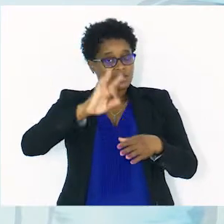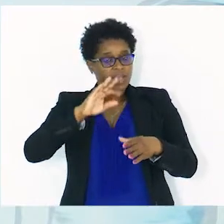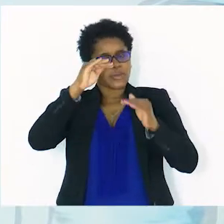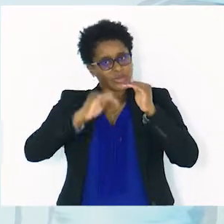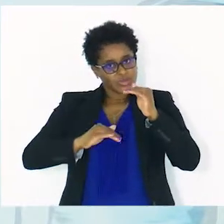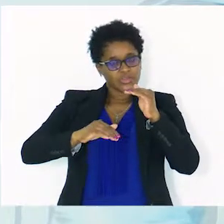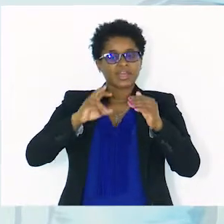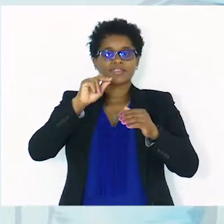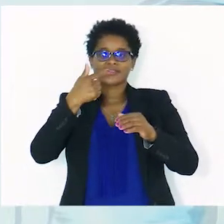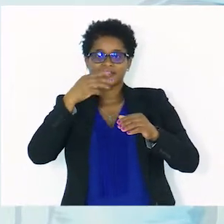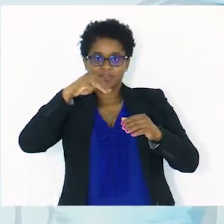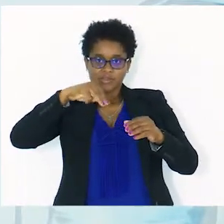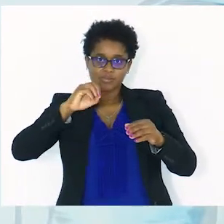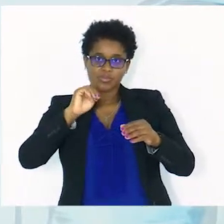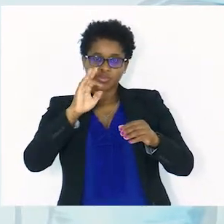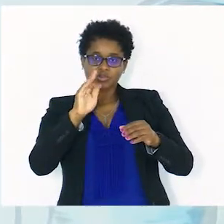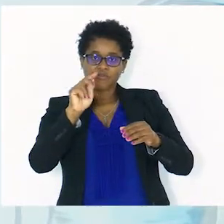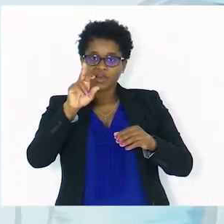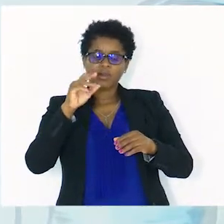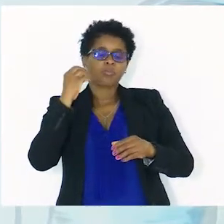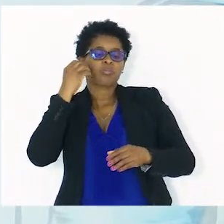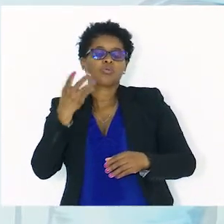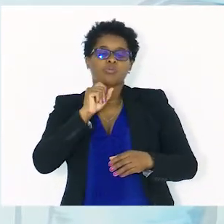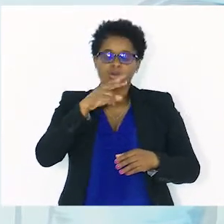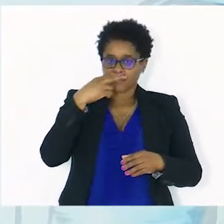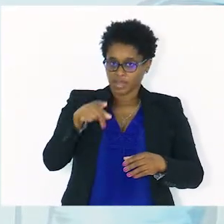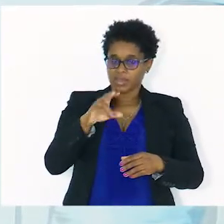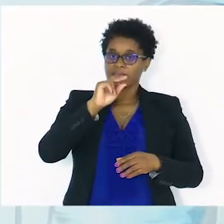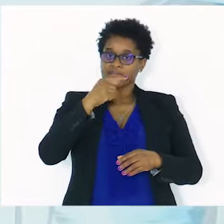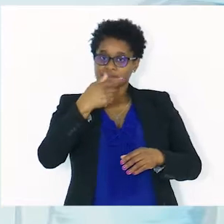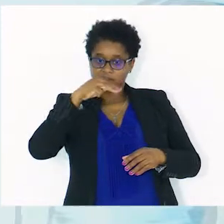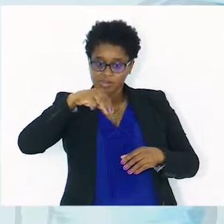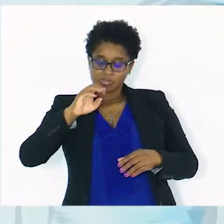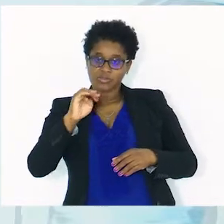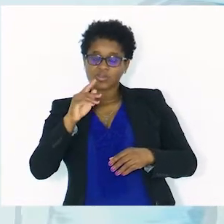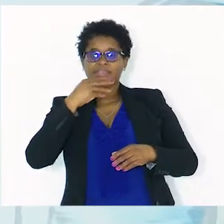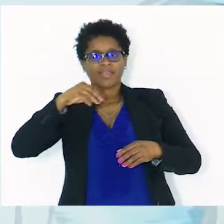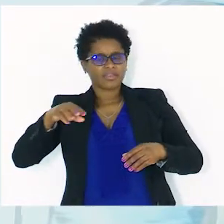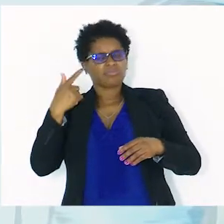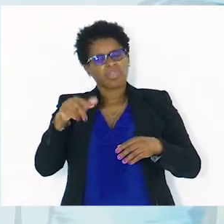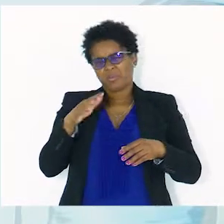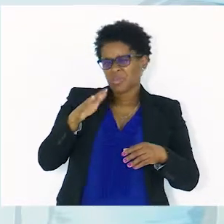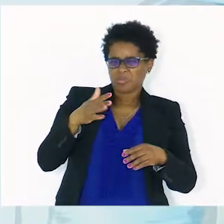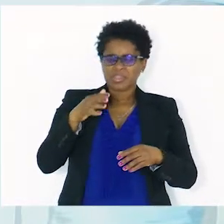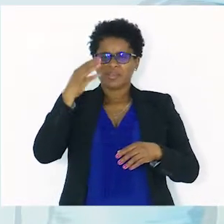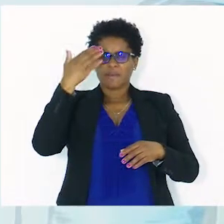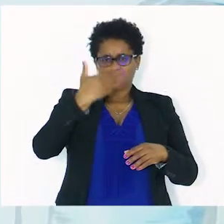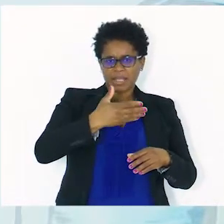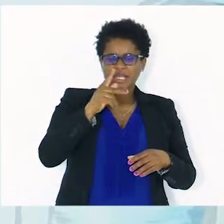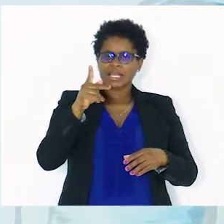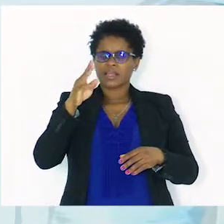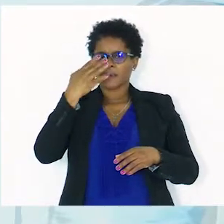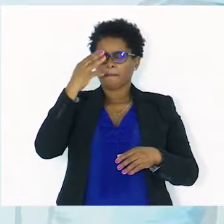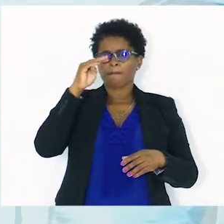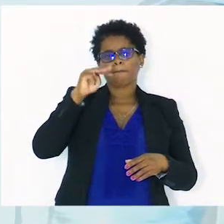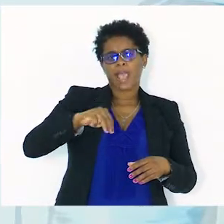na atmosfera. Então, como podem constatar aqui, a atmosfera terrestre ela tem uma espessura de mais ou menos 1000